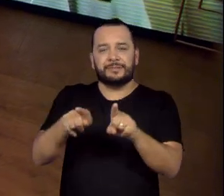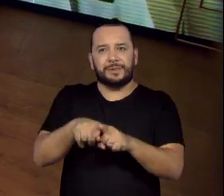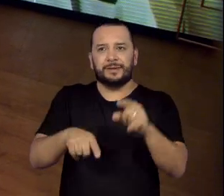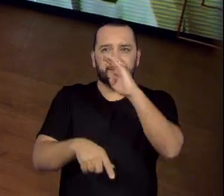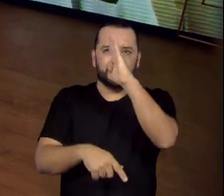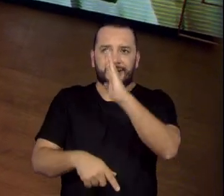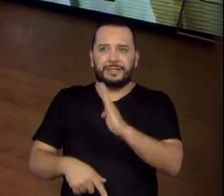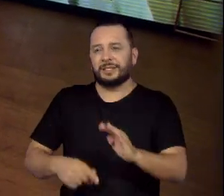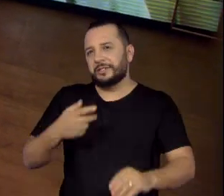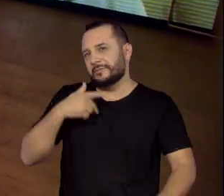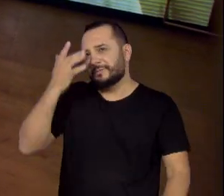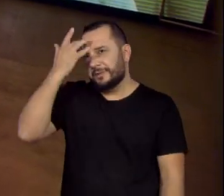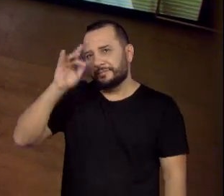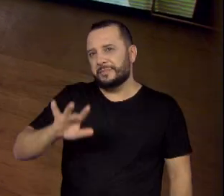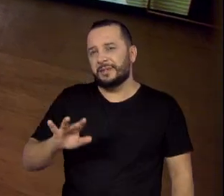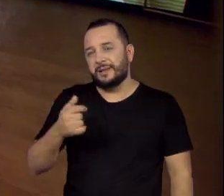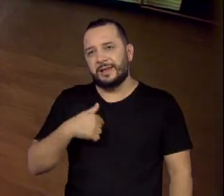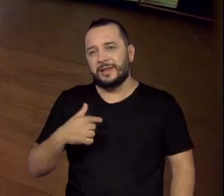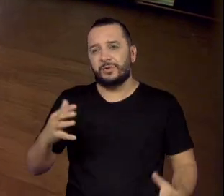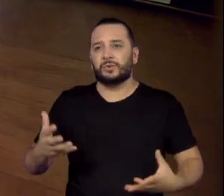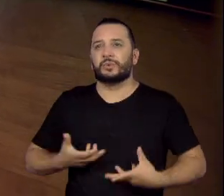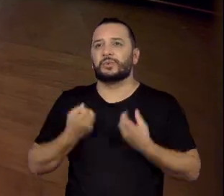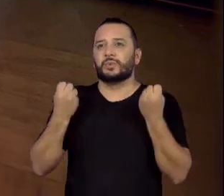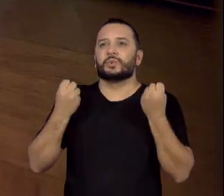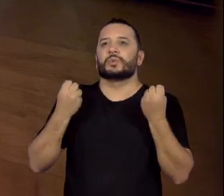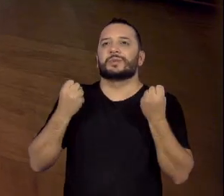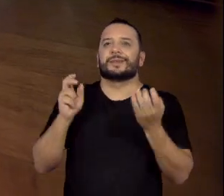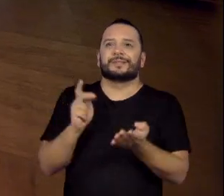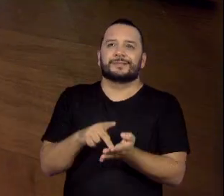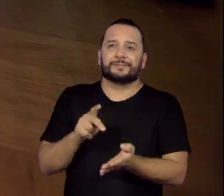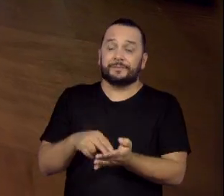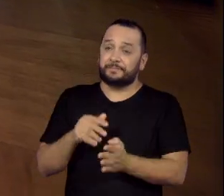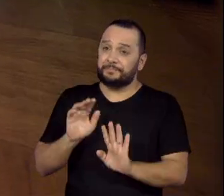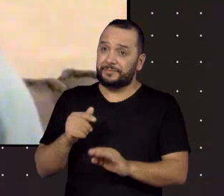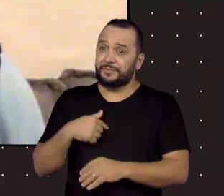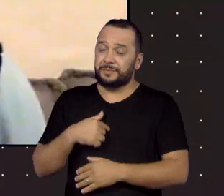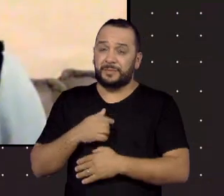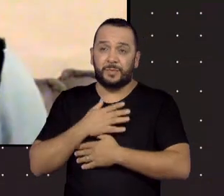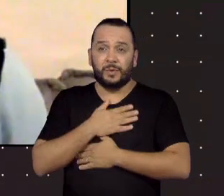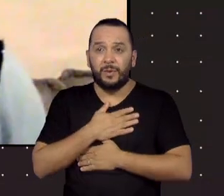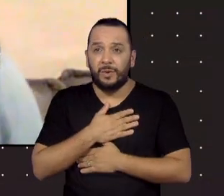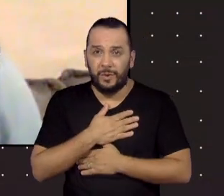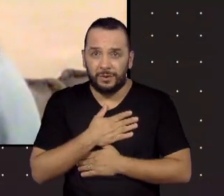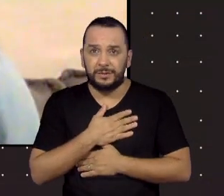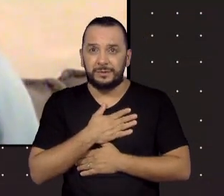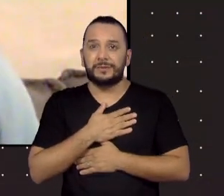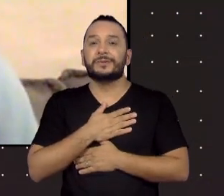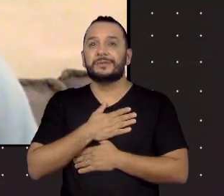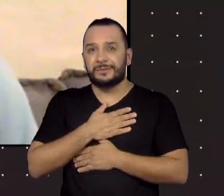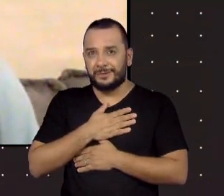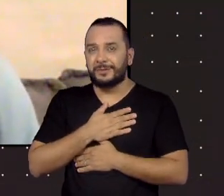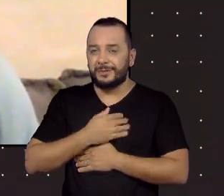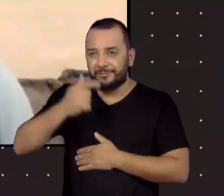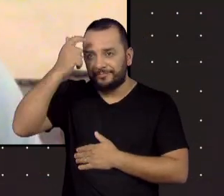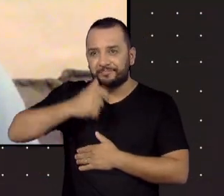Então, acho que é uma certa surpresa, mas é uma coisa que eu gosto de ser. Eu fico